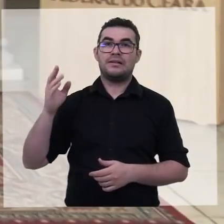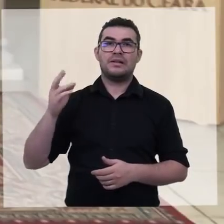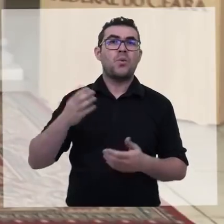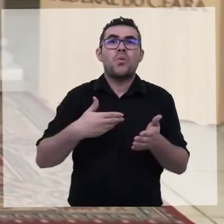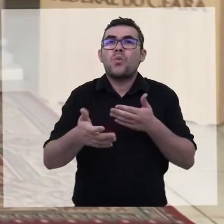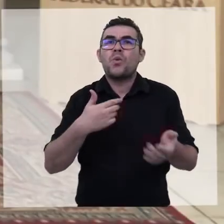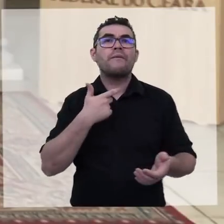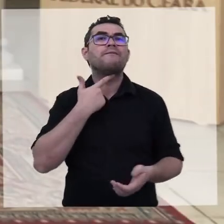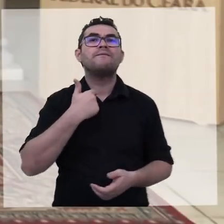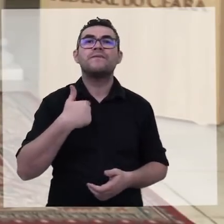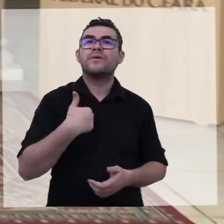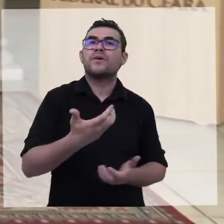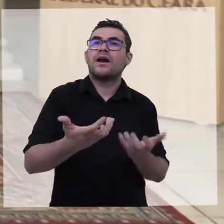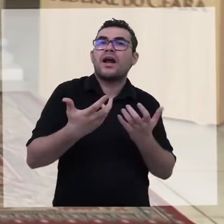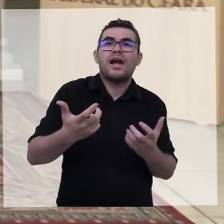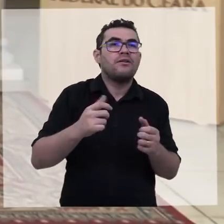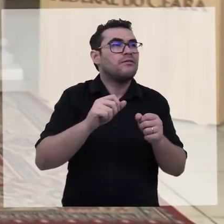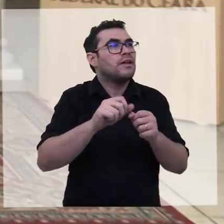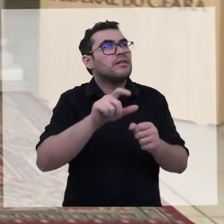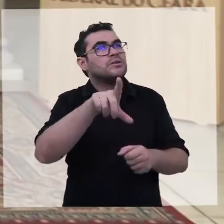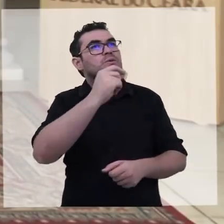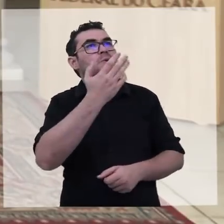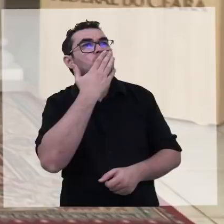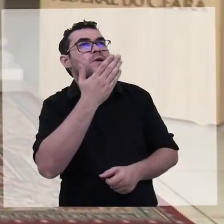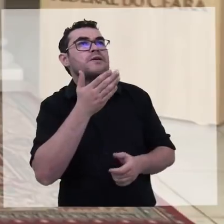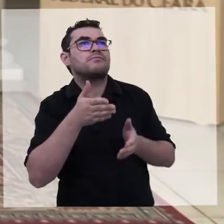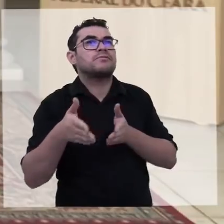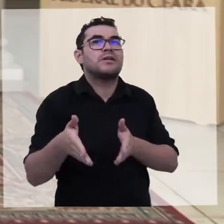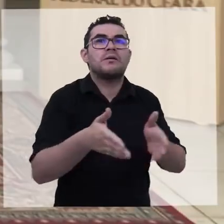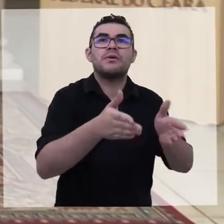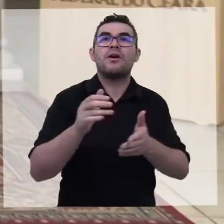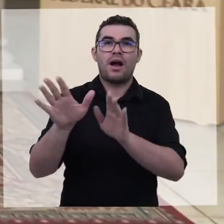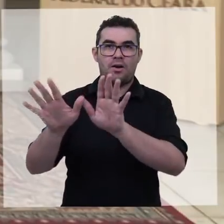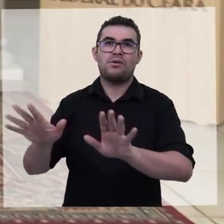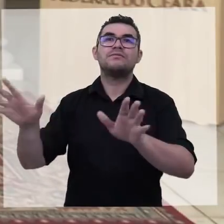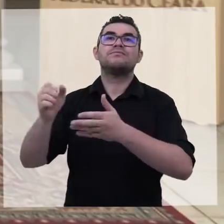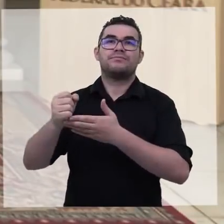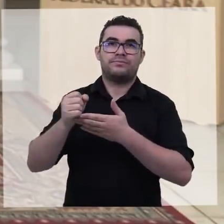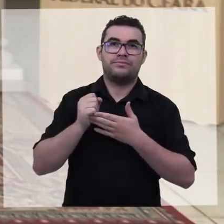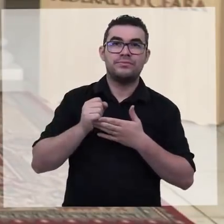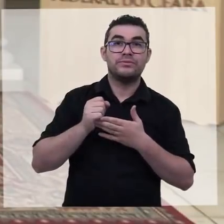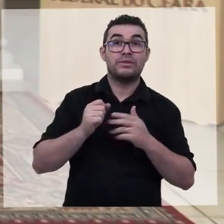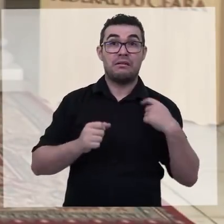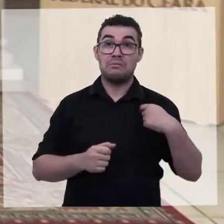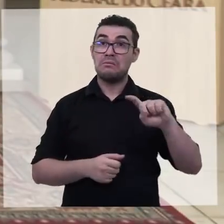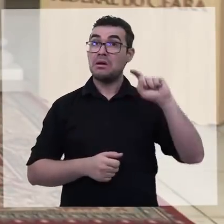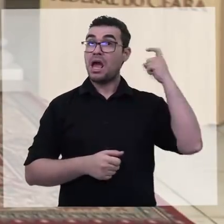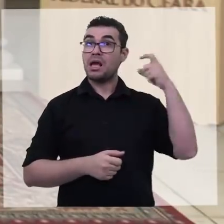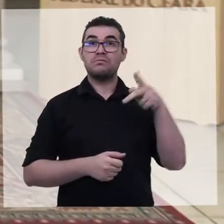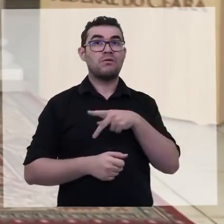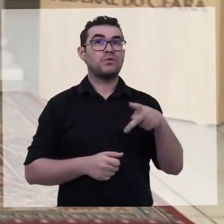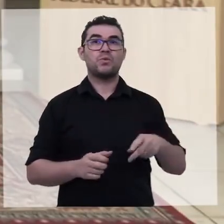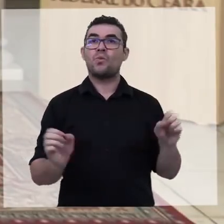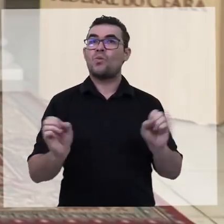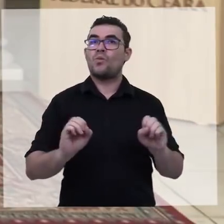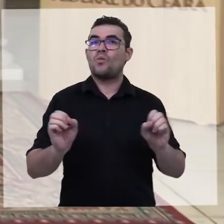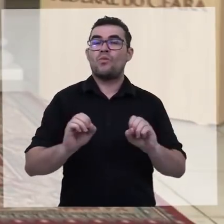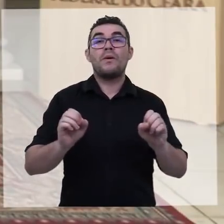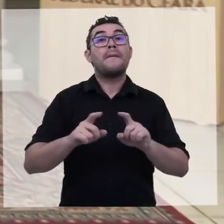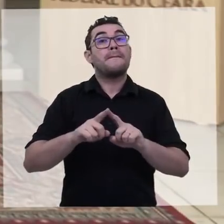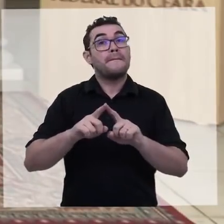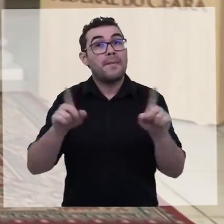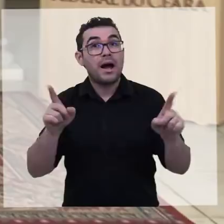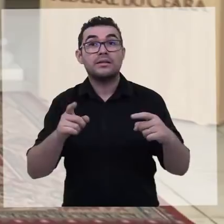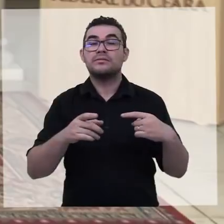quer fazer, ela sempre lhe apoia. Isso é uma coisa que eu acho fantástica. Todo o processo, eu não era professor, mas todo